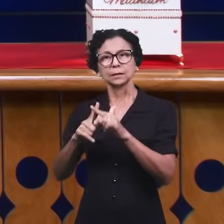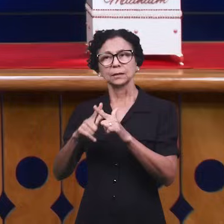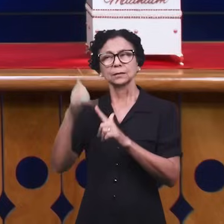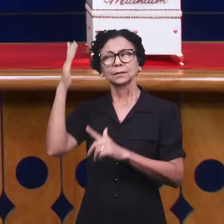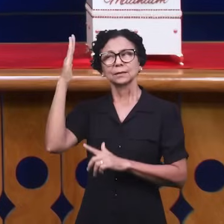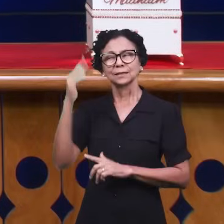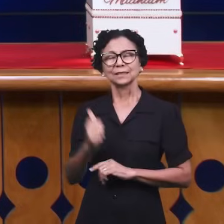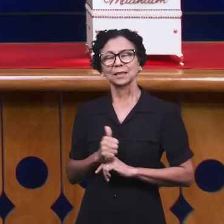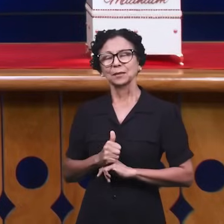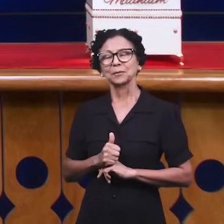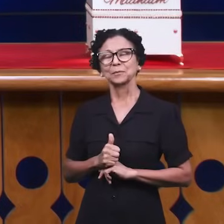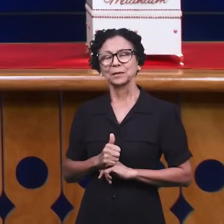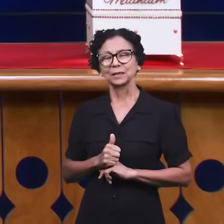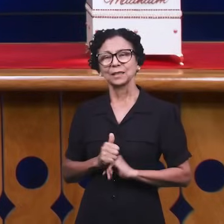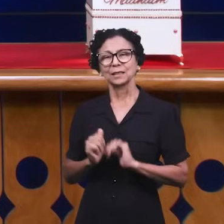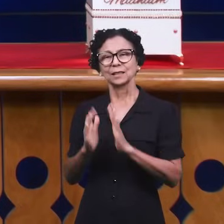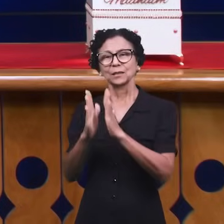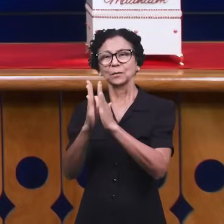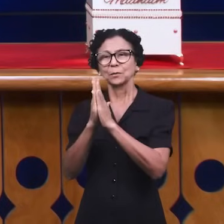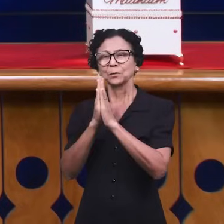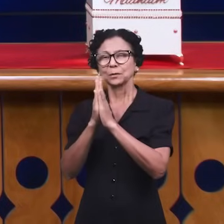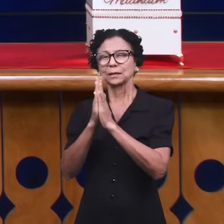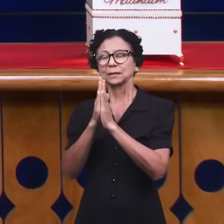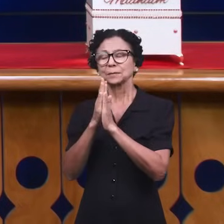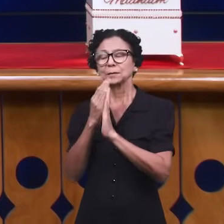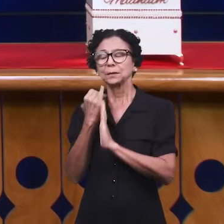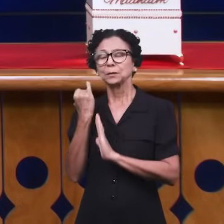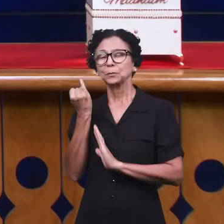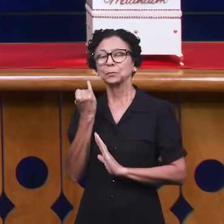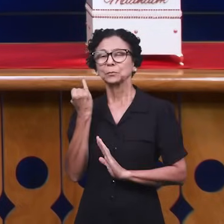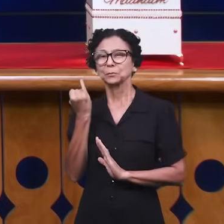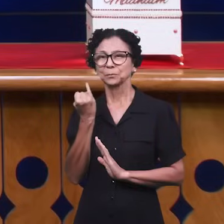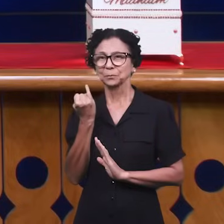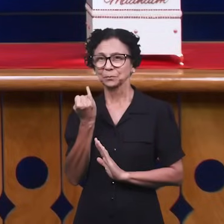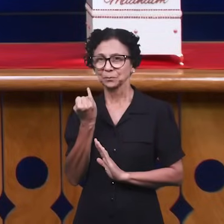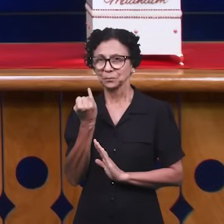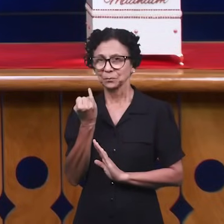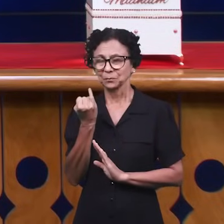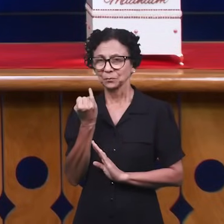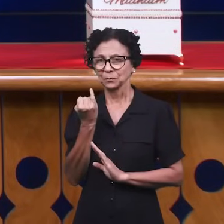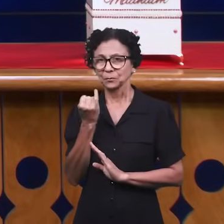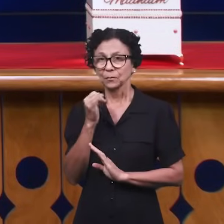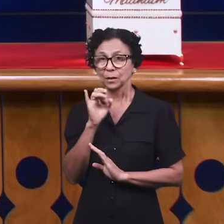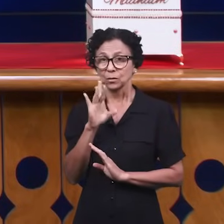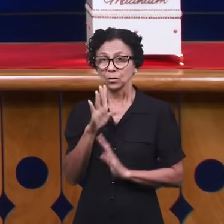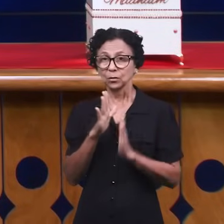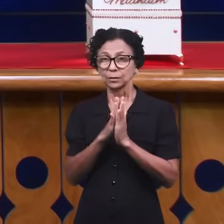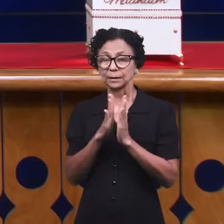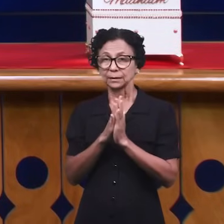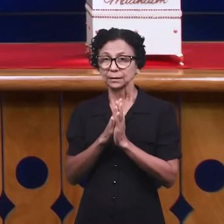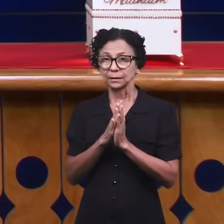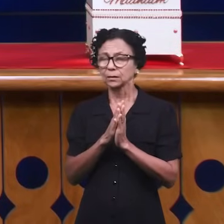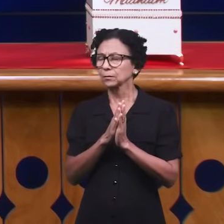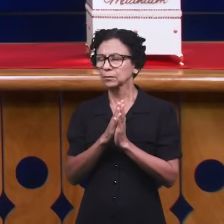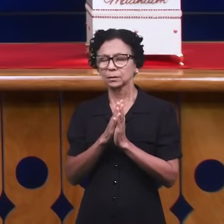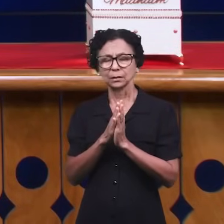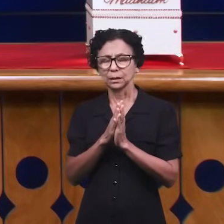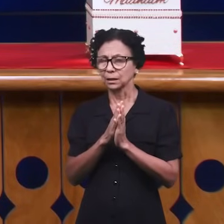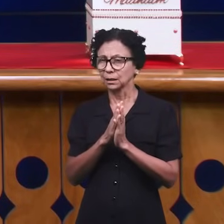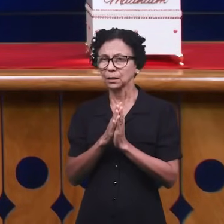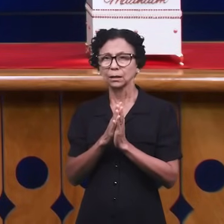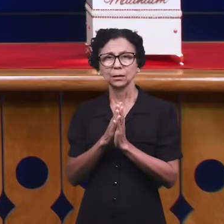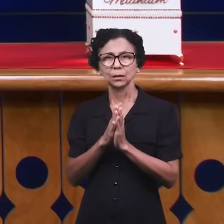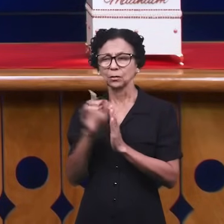a oração, ela é importante. Não só a oração na igreja, tem